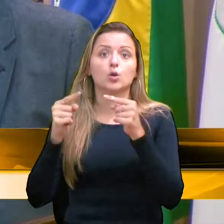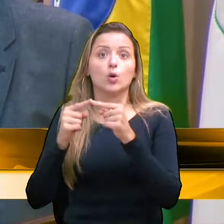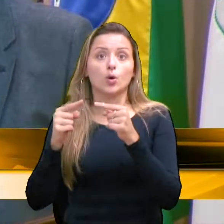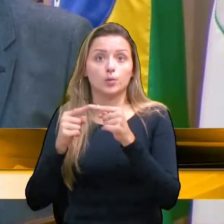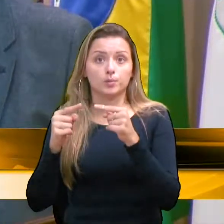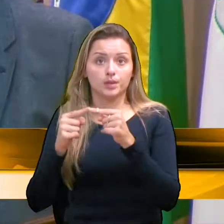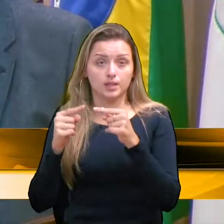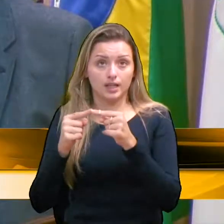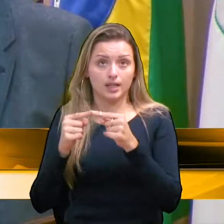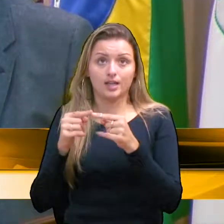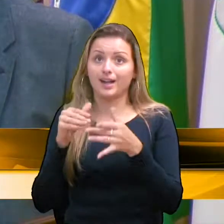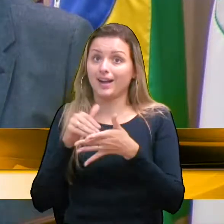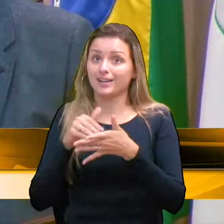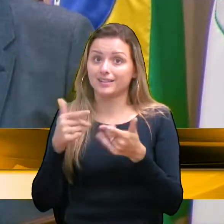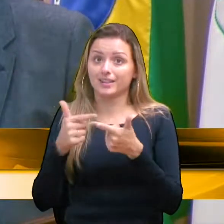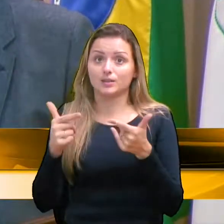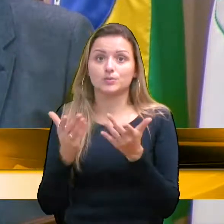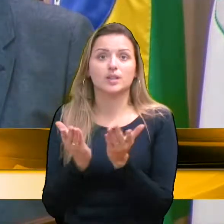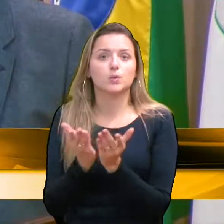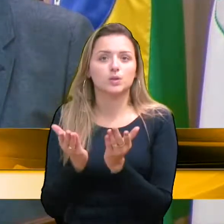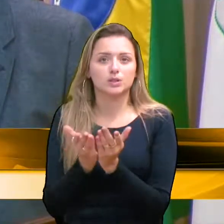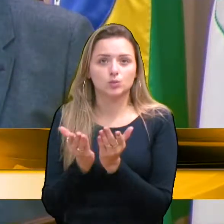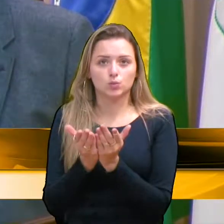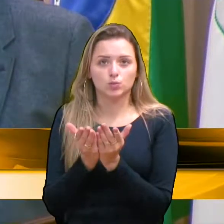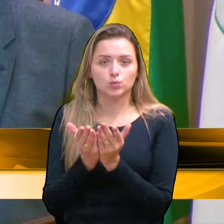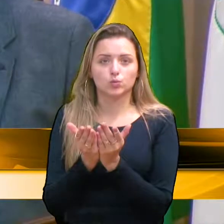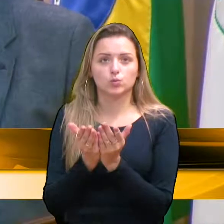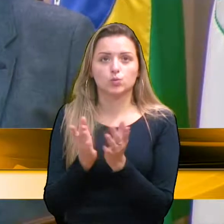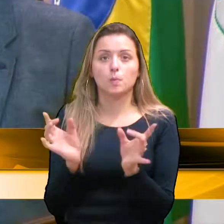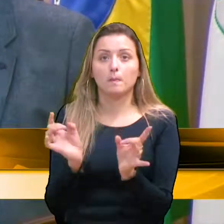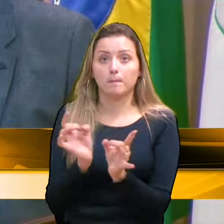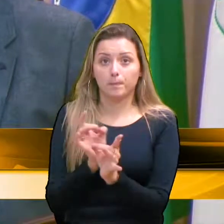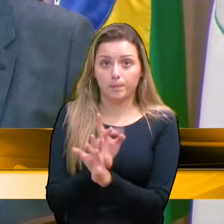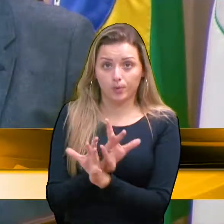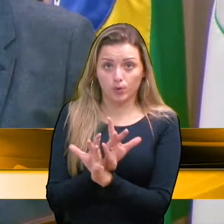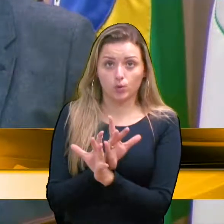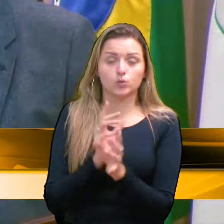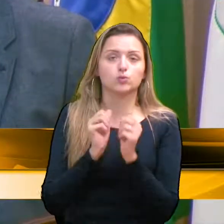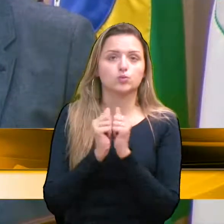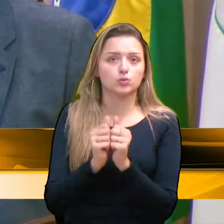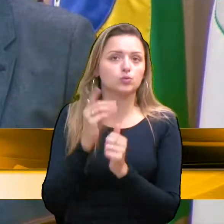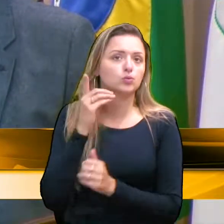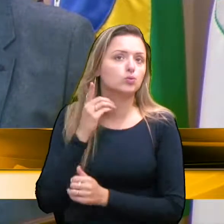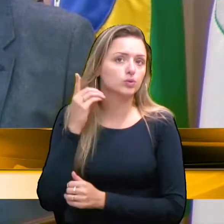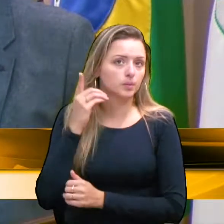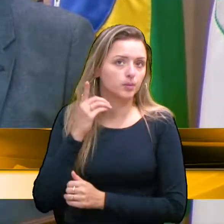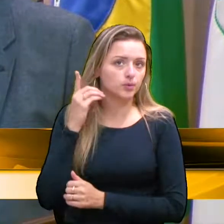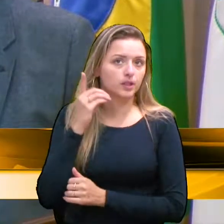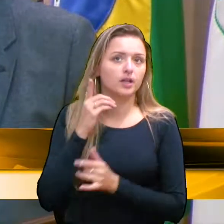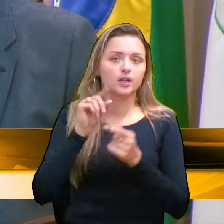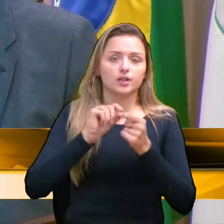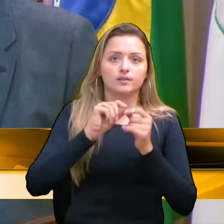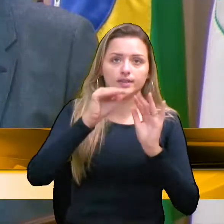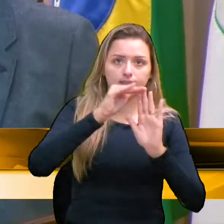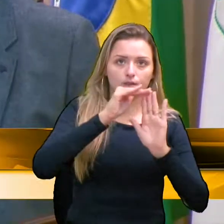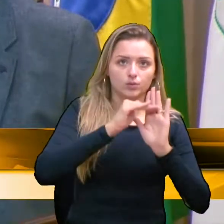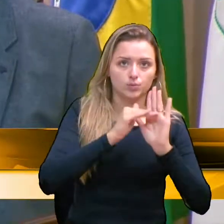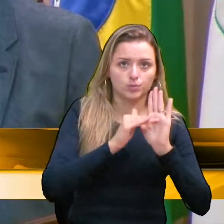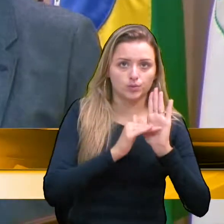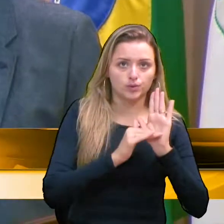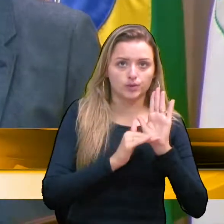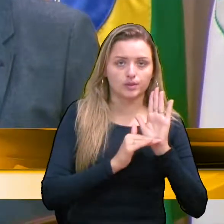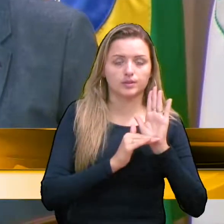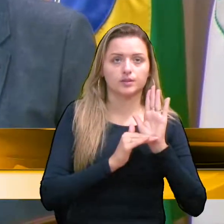não saiu o estudo lá com o deputado, né, que está fazendo uma programação lá junto